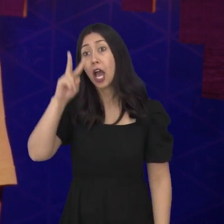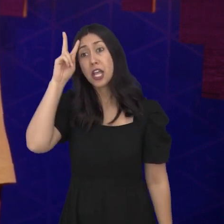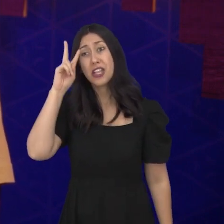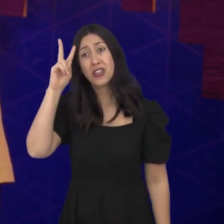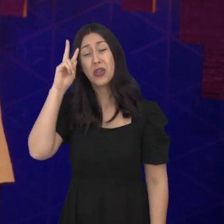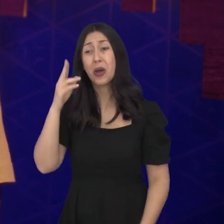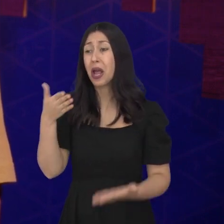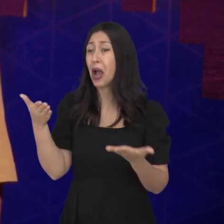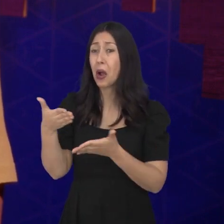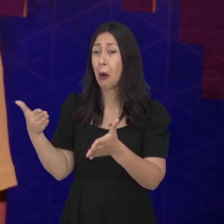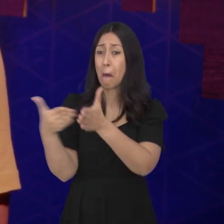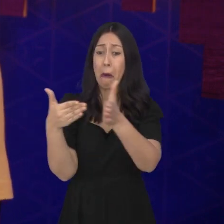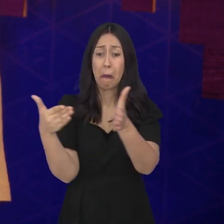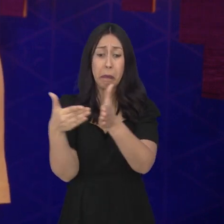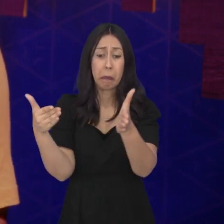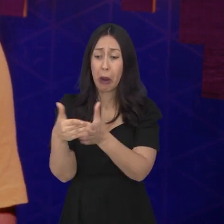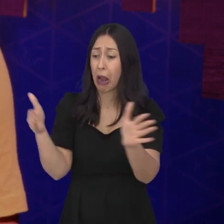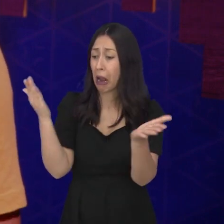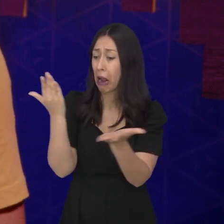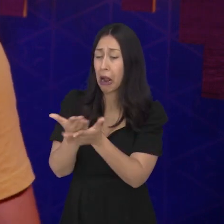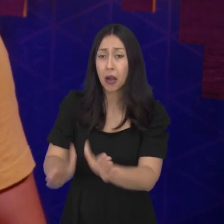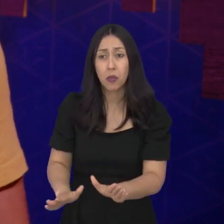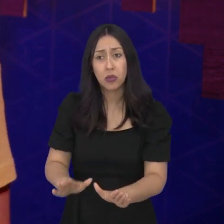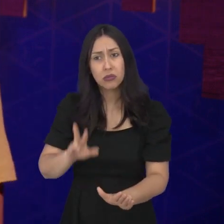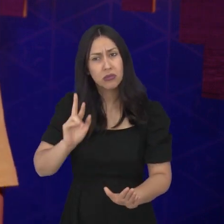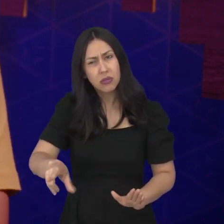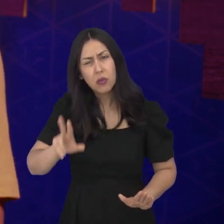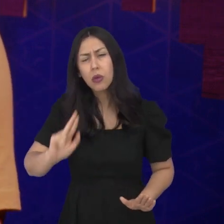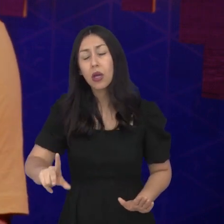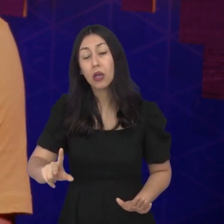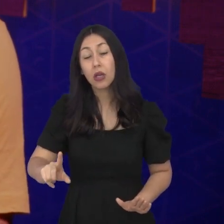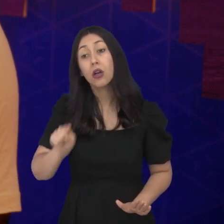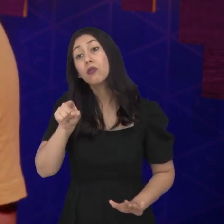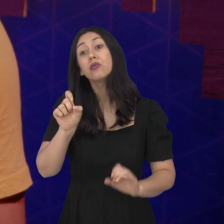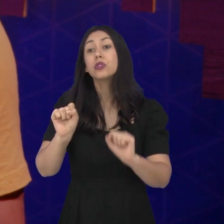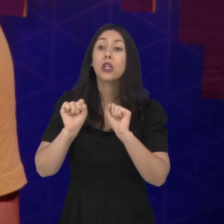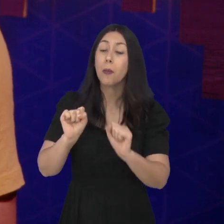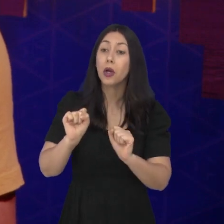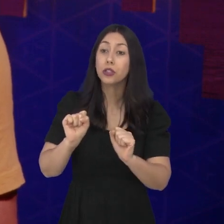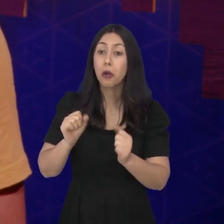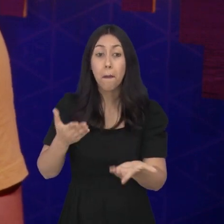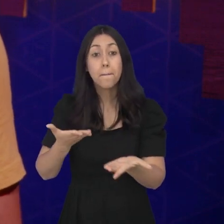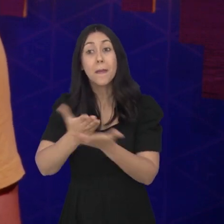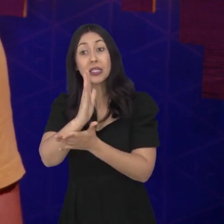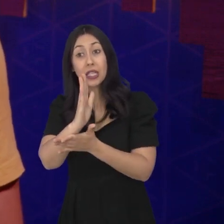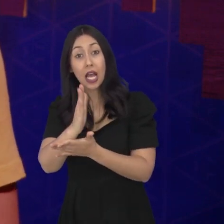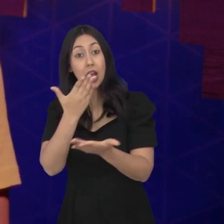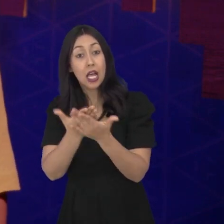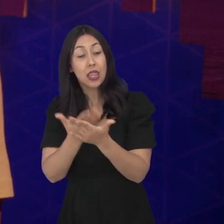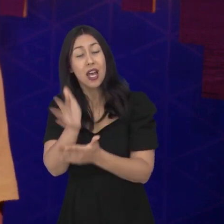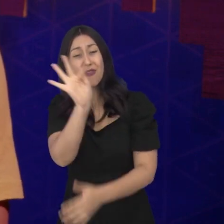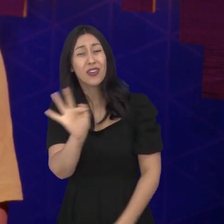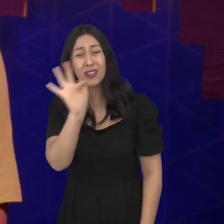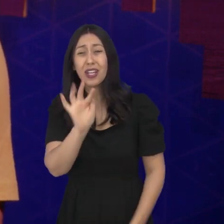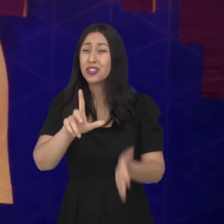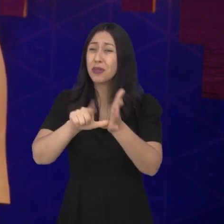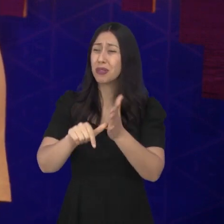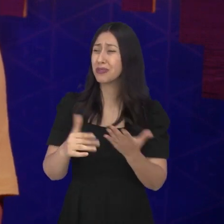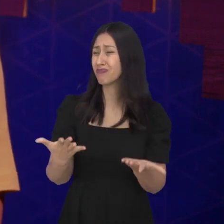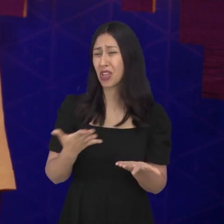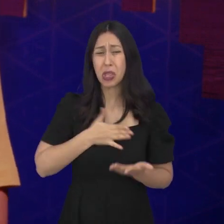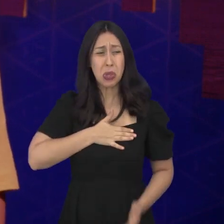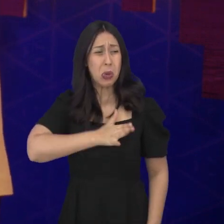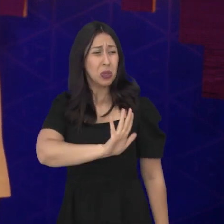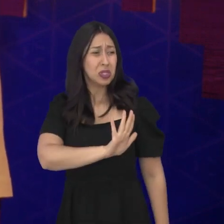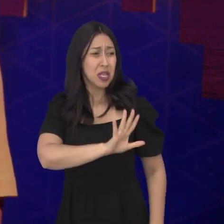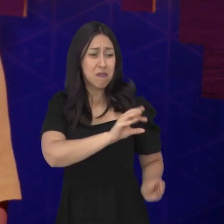história está fadada, entendeu? Que vai ser aquilo ou não. Você pode passar, fazer uma faculdade, ver que não